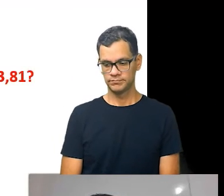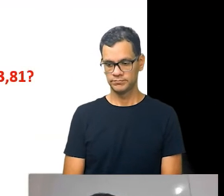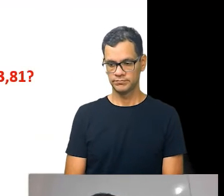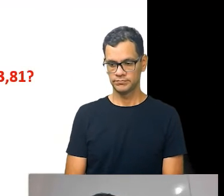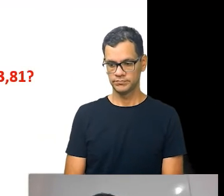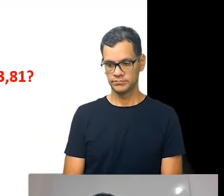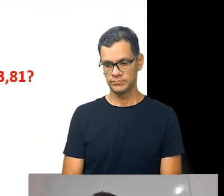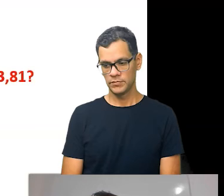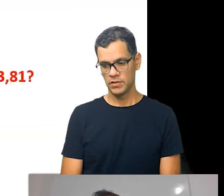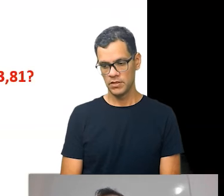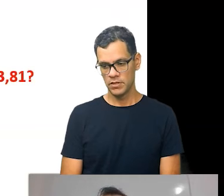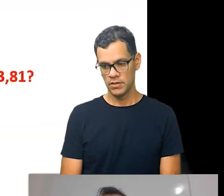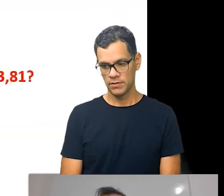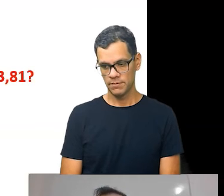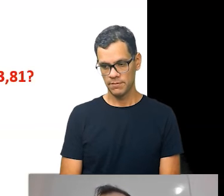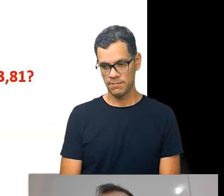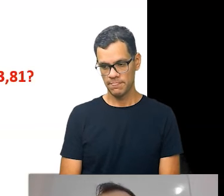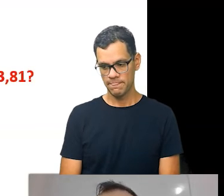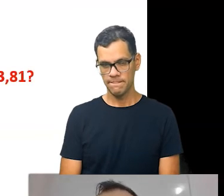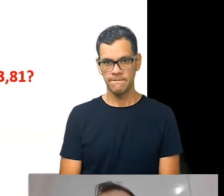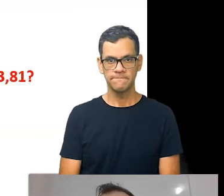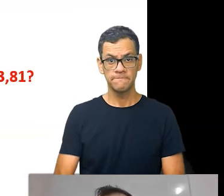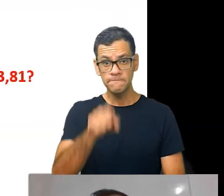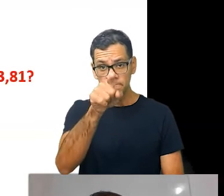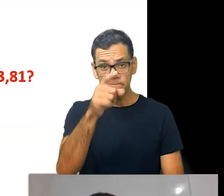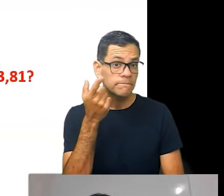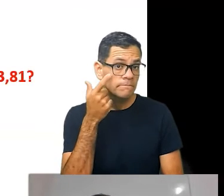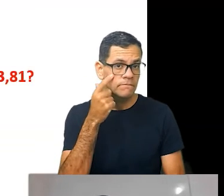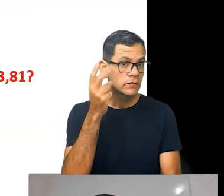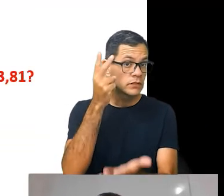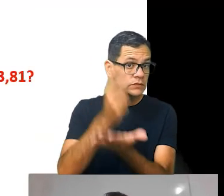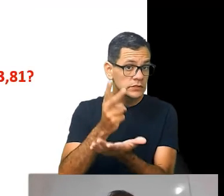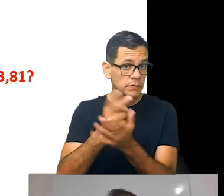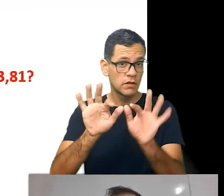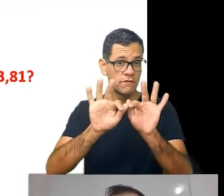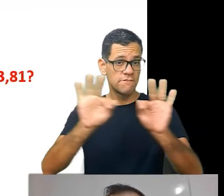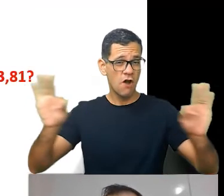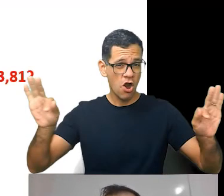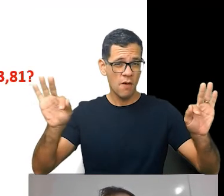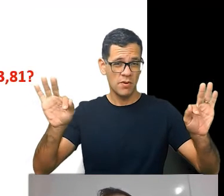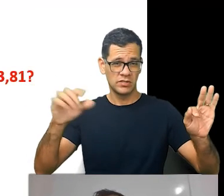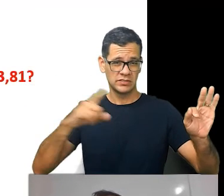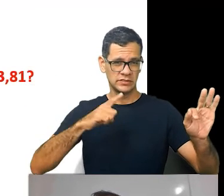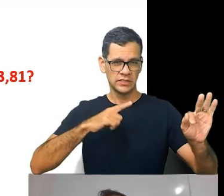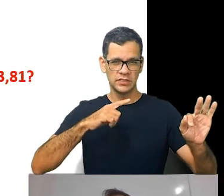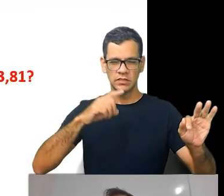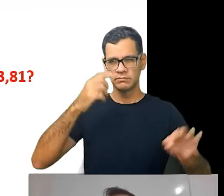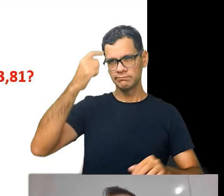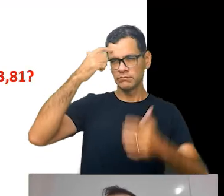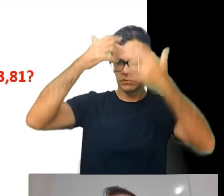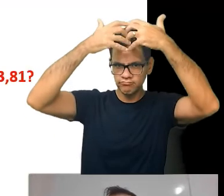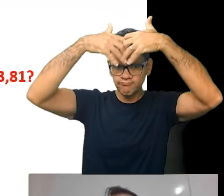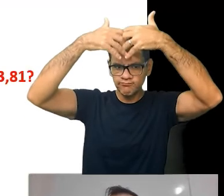deu 13, que é igual a x. Então, significa que abasteceu 13 litros. Eu quero que você se atente que sempre que você tiver